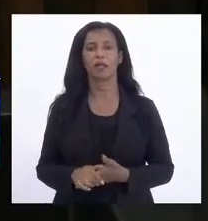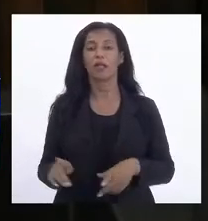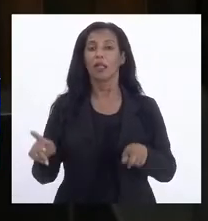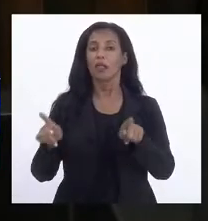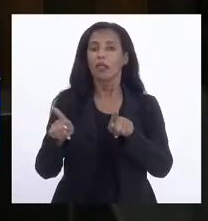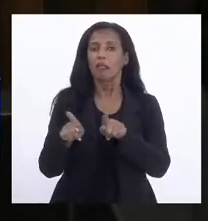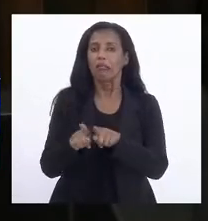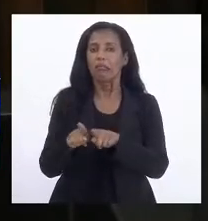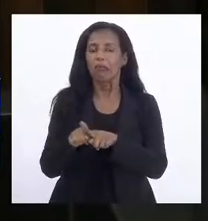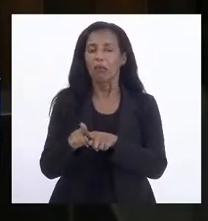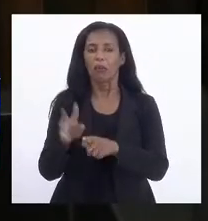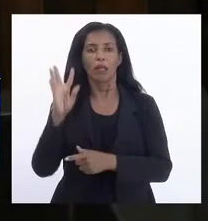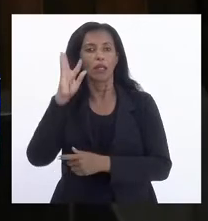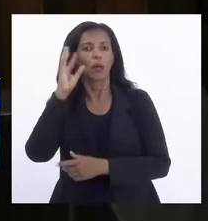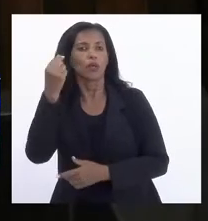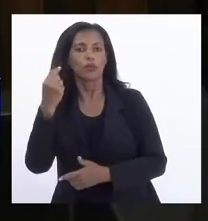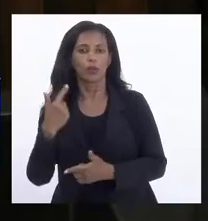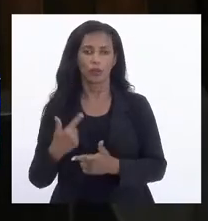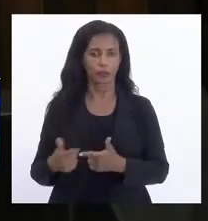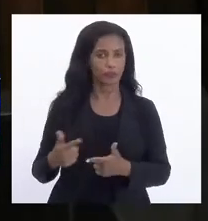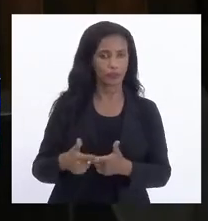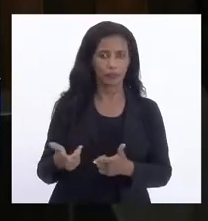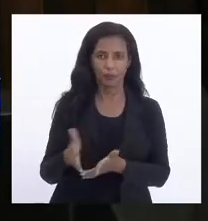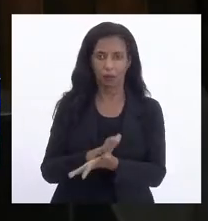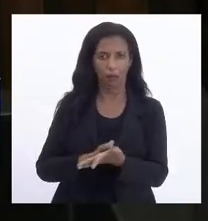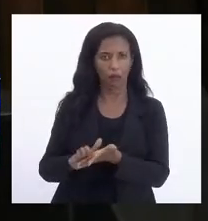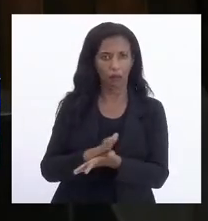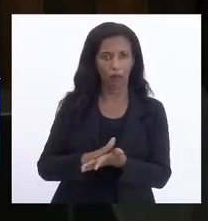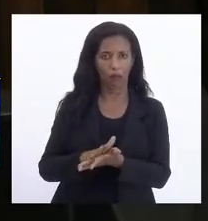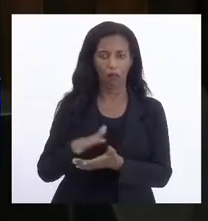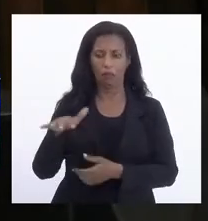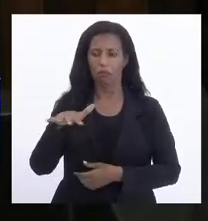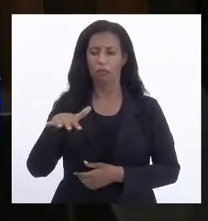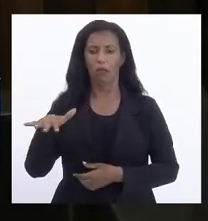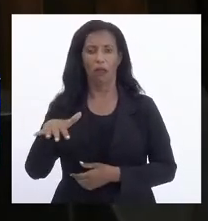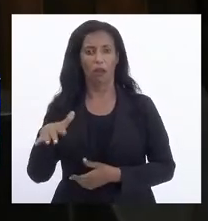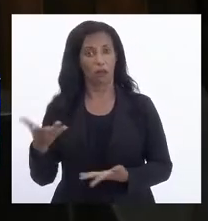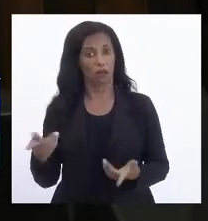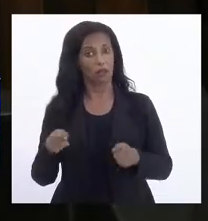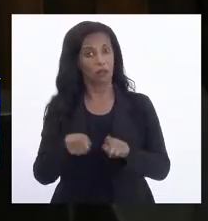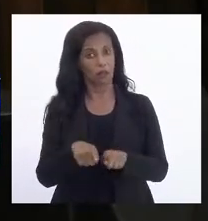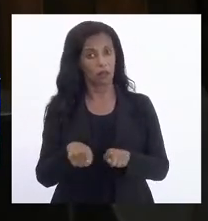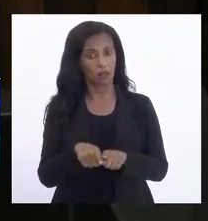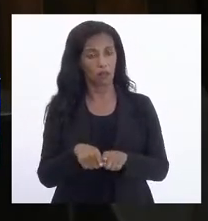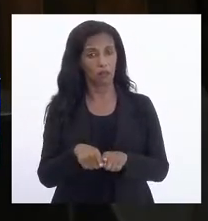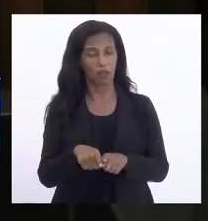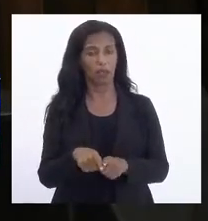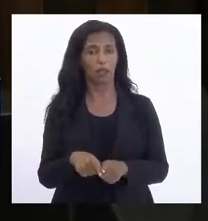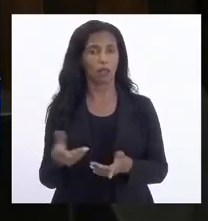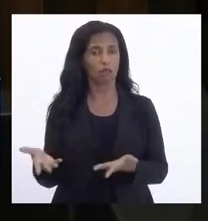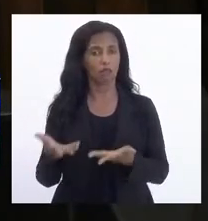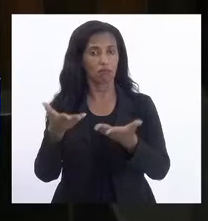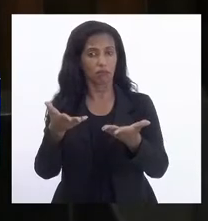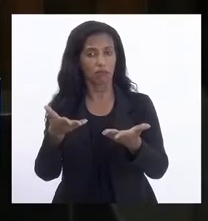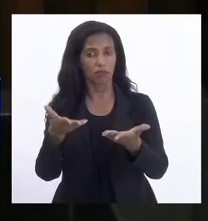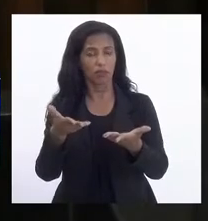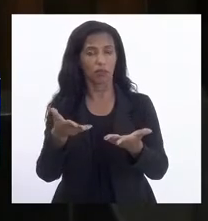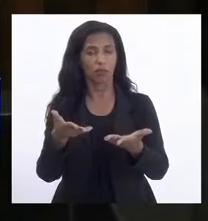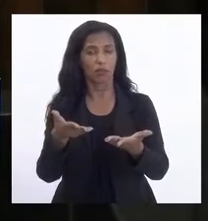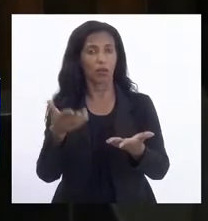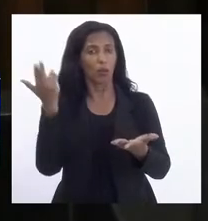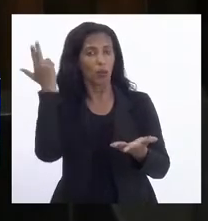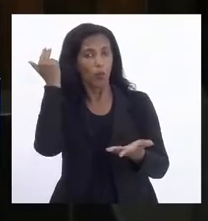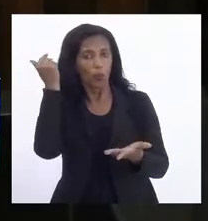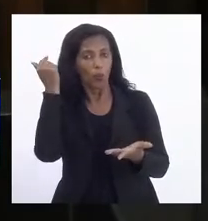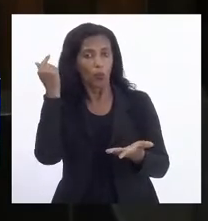também não faz solucionar os problemas. Na área que tão bem Vossa Excelência, deputado Eliomar